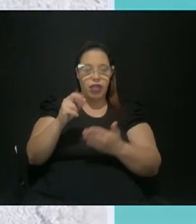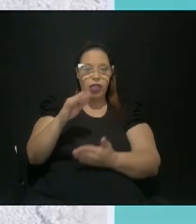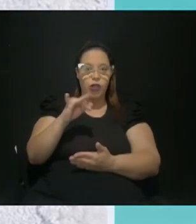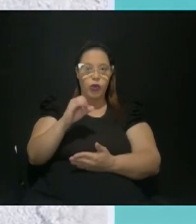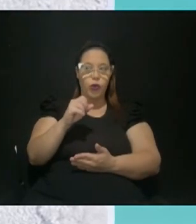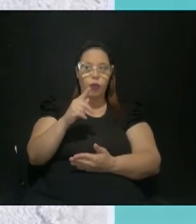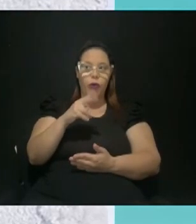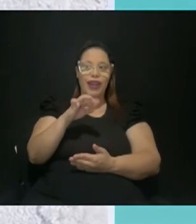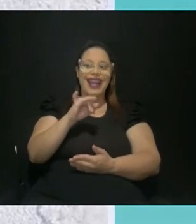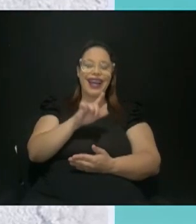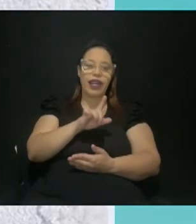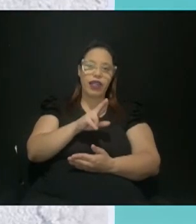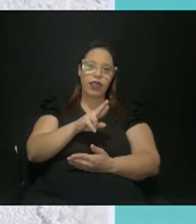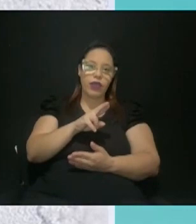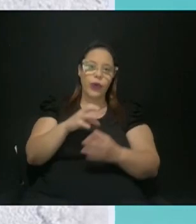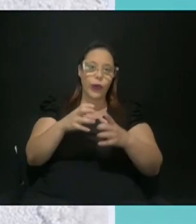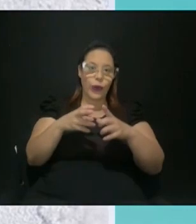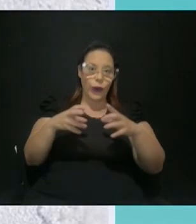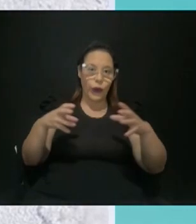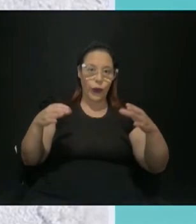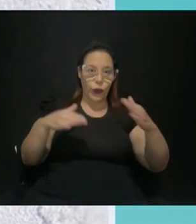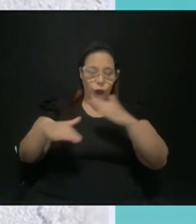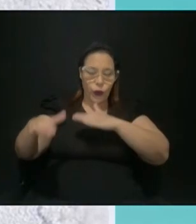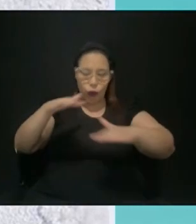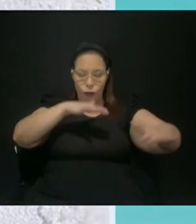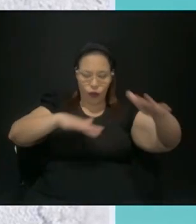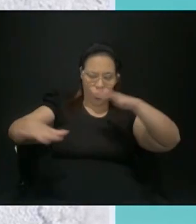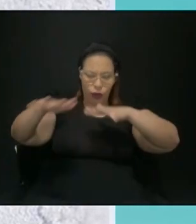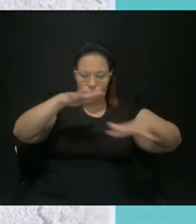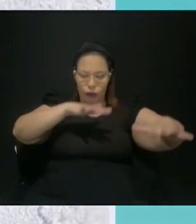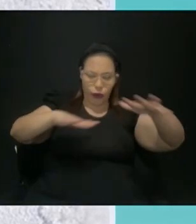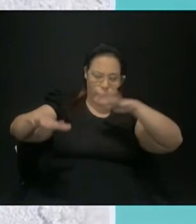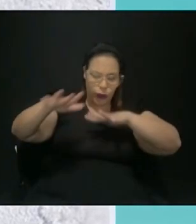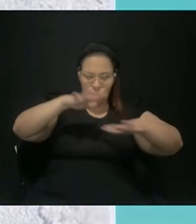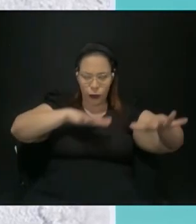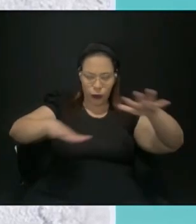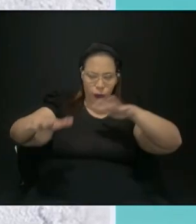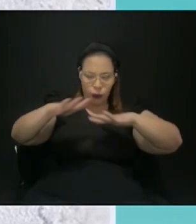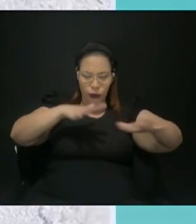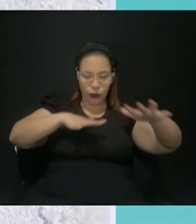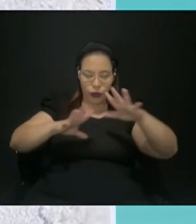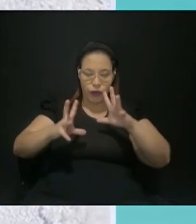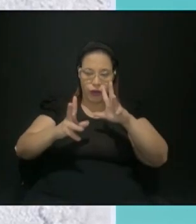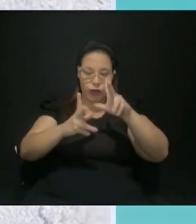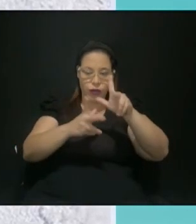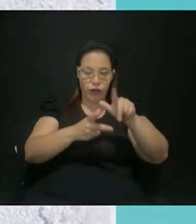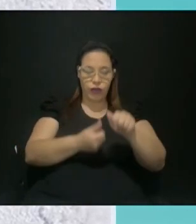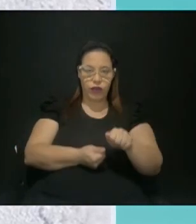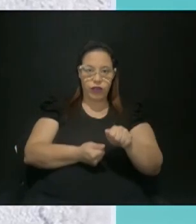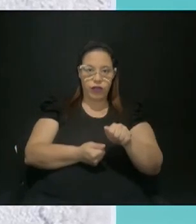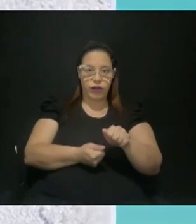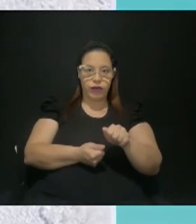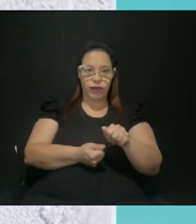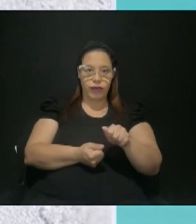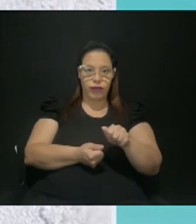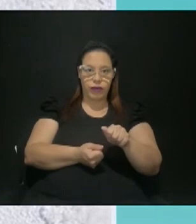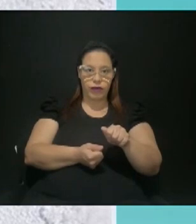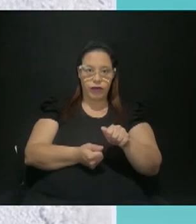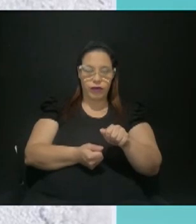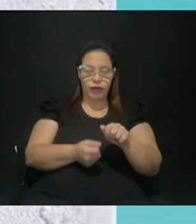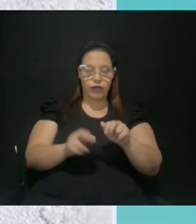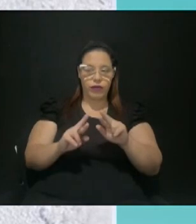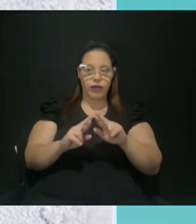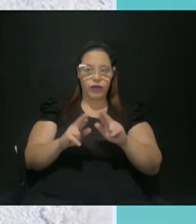um gigante fluxo que movimenta 100 vezes mais água ao redor do globo do que todos os rios da Terra